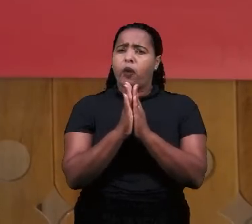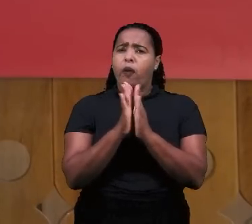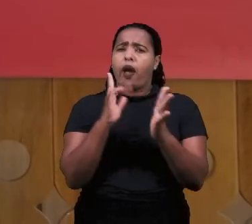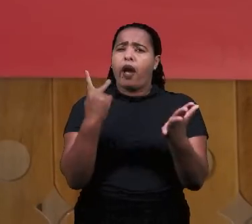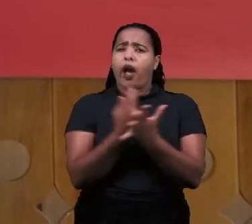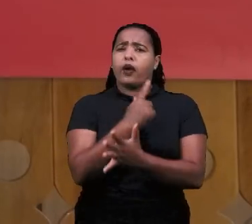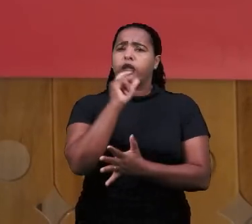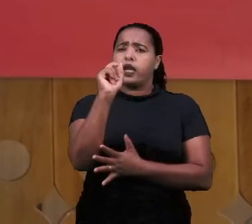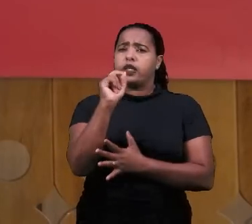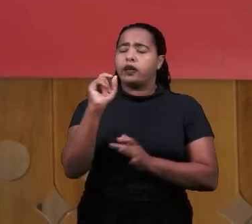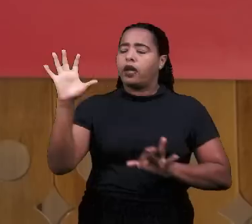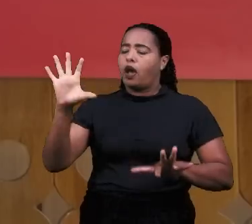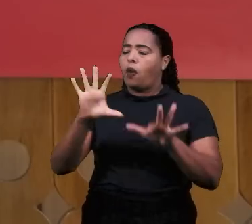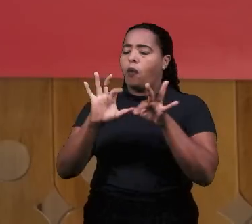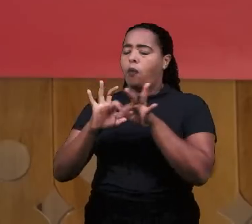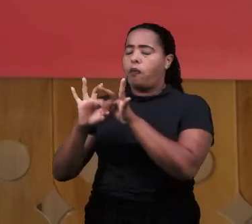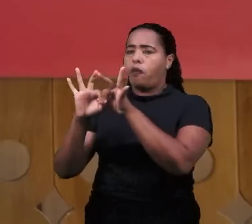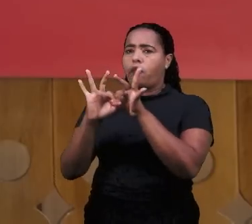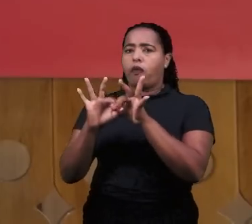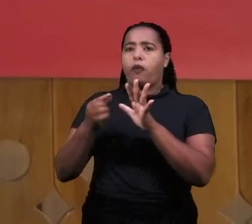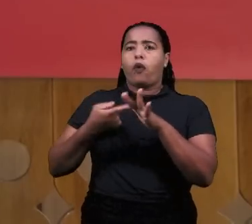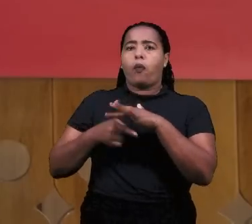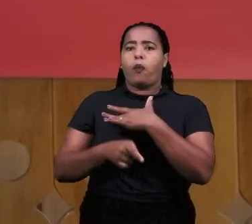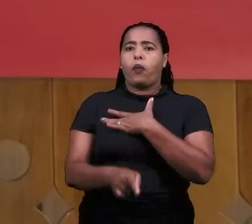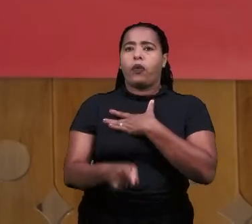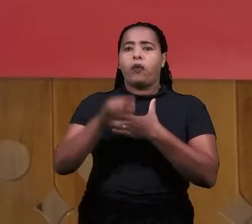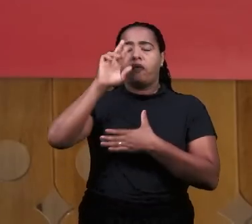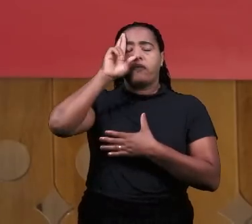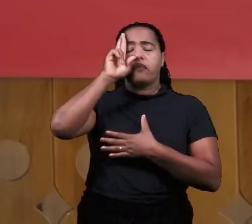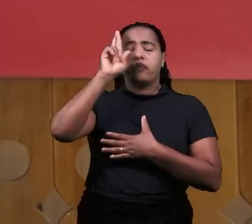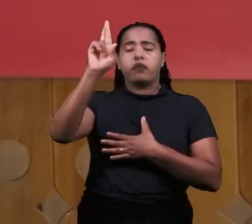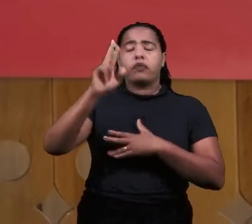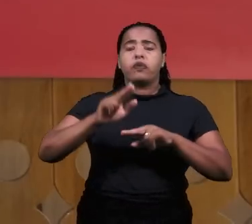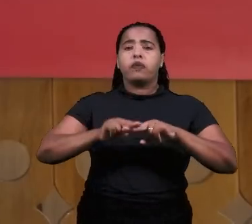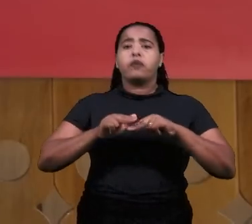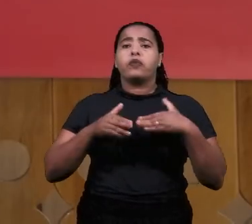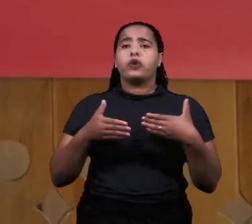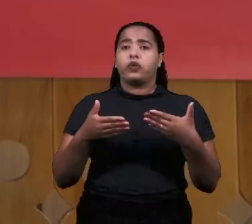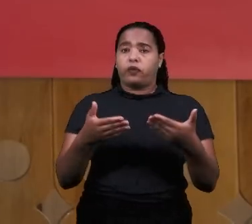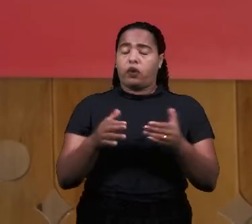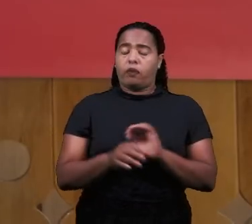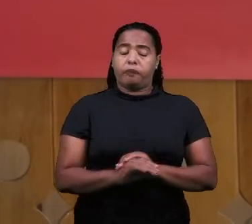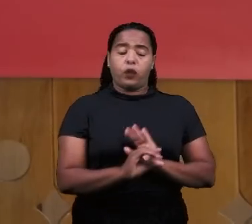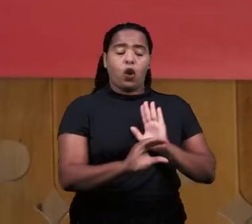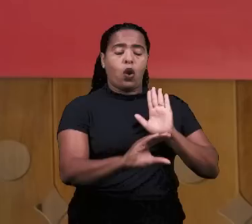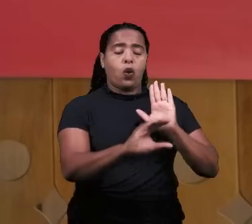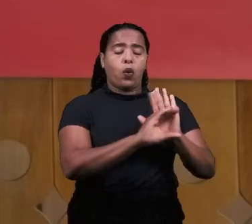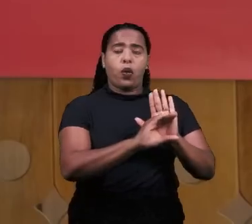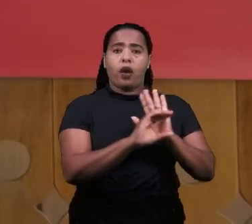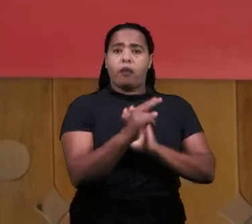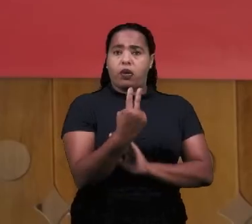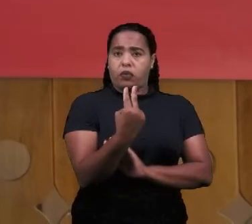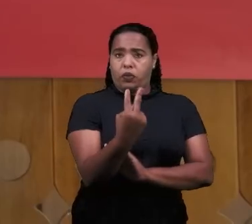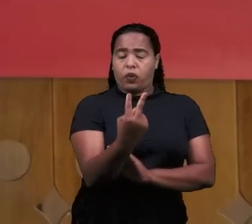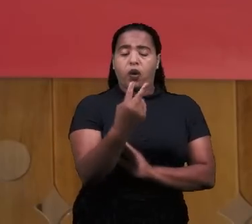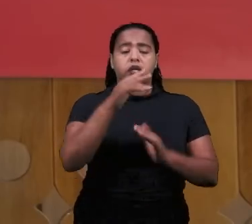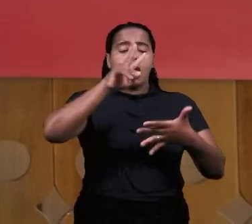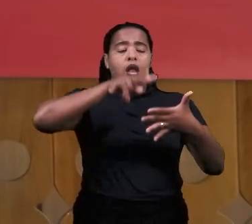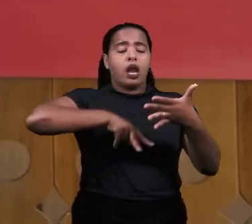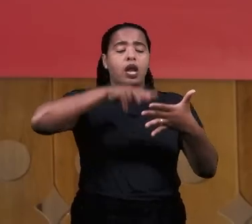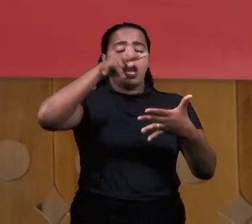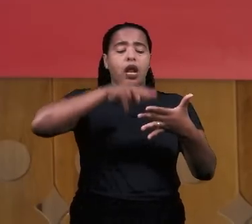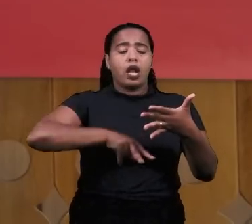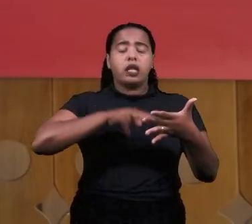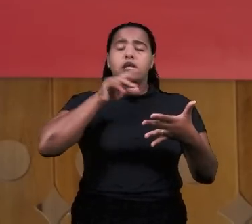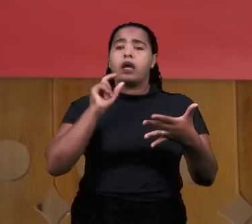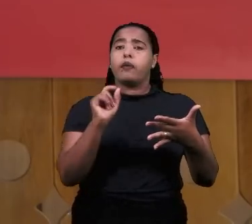gloriosa, mais íntima com o Senhor, de tal maneira que, logo no capítulo 2, nós vamos encontrar